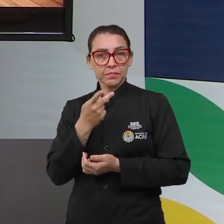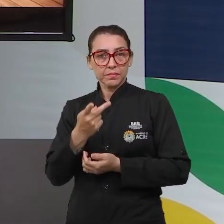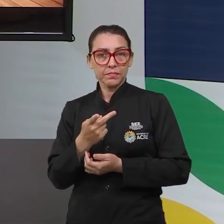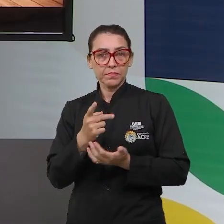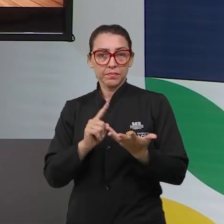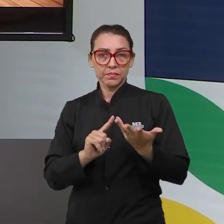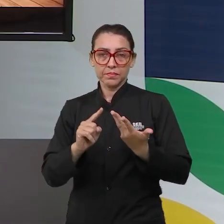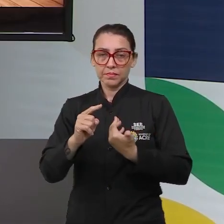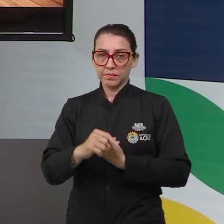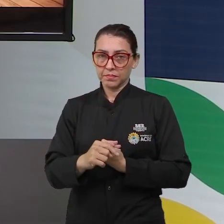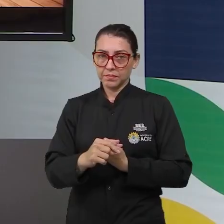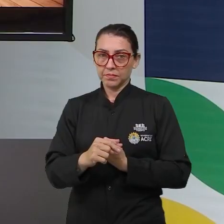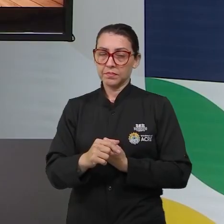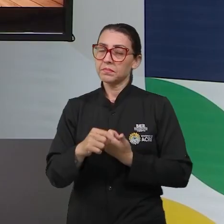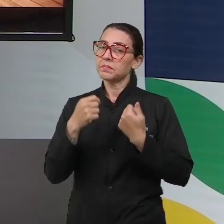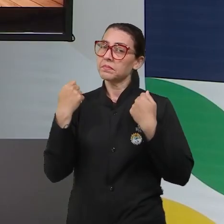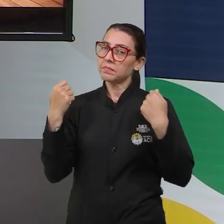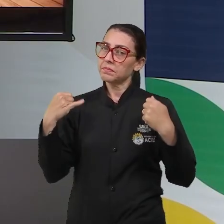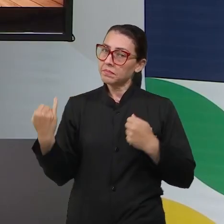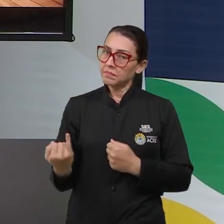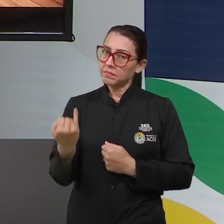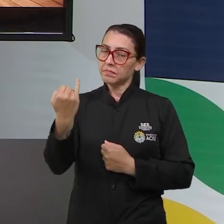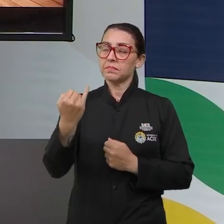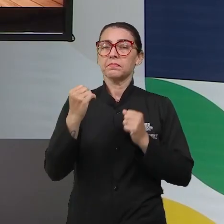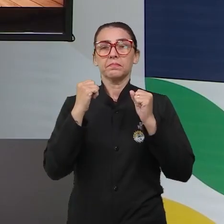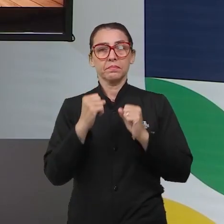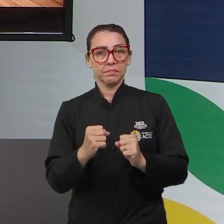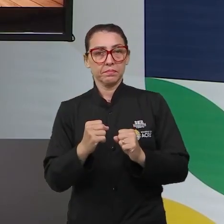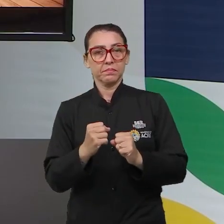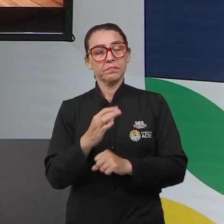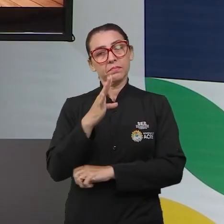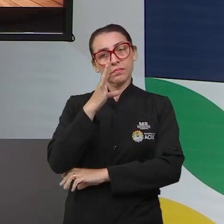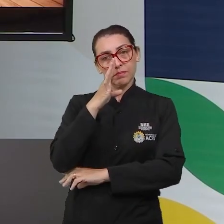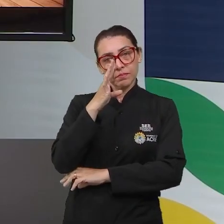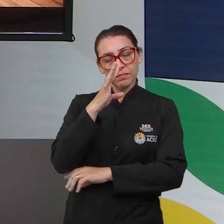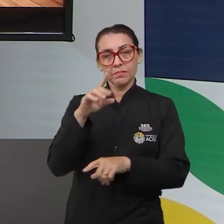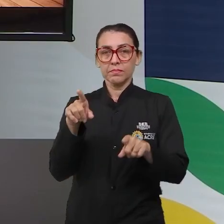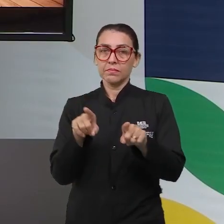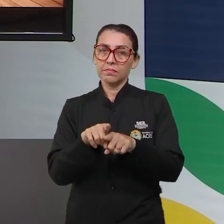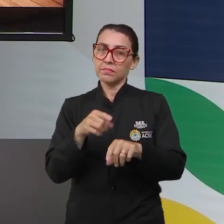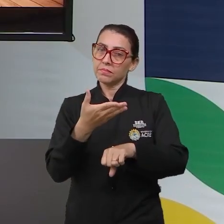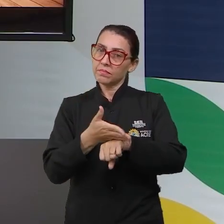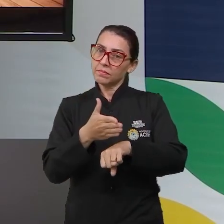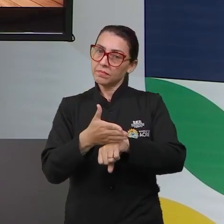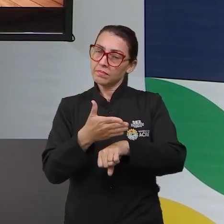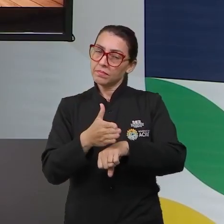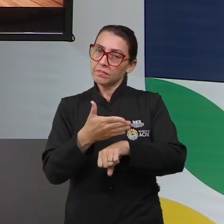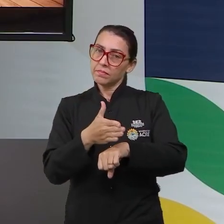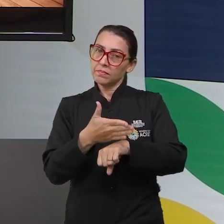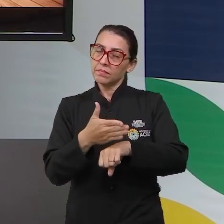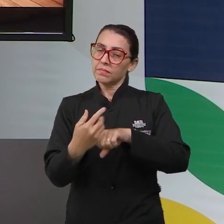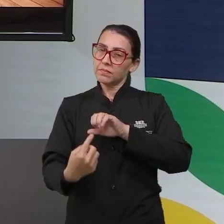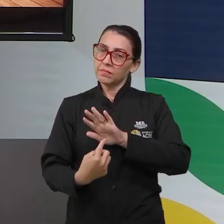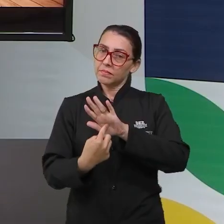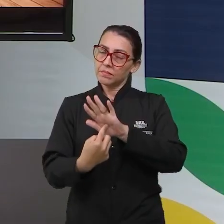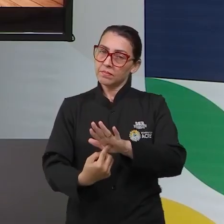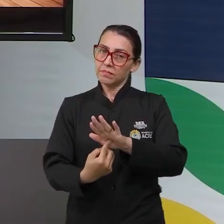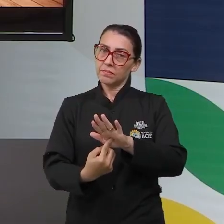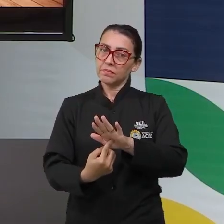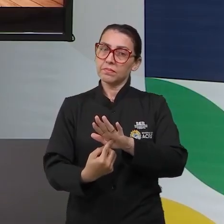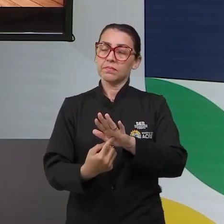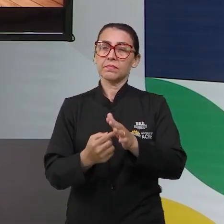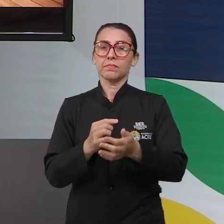os elementos da dança eles são necessários para que a gente possa tanto apreciar quanto praticar, fazer uma apresentação, fazer